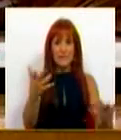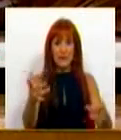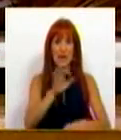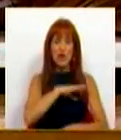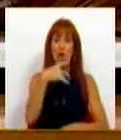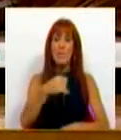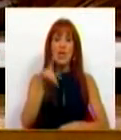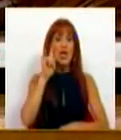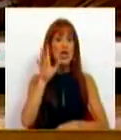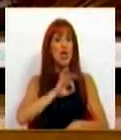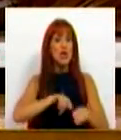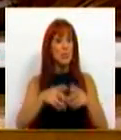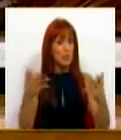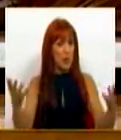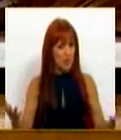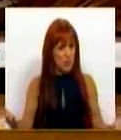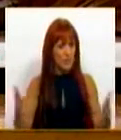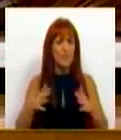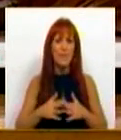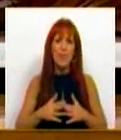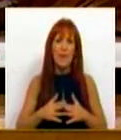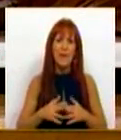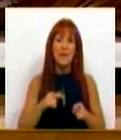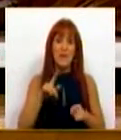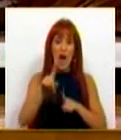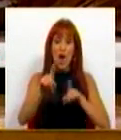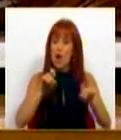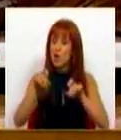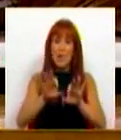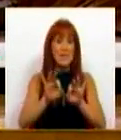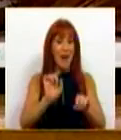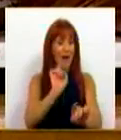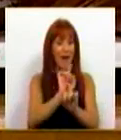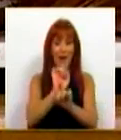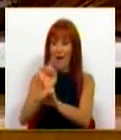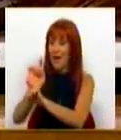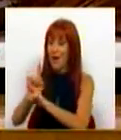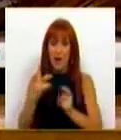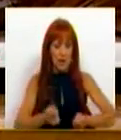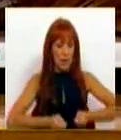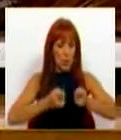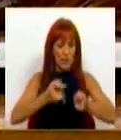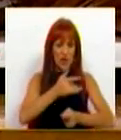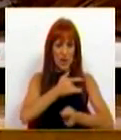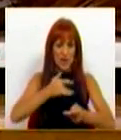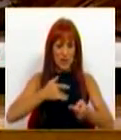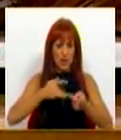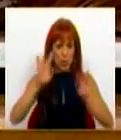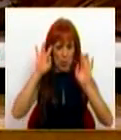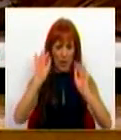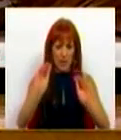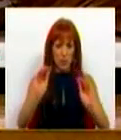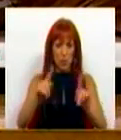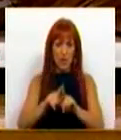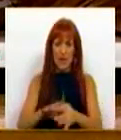Senhor Presidente, senhoras e senhores deputados, são escolhas como estas, de investimento na saúde, na educação